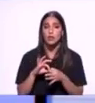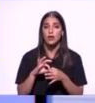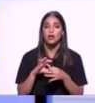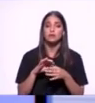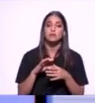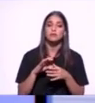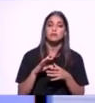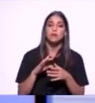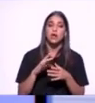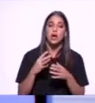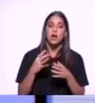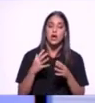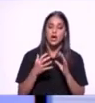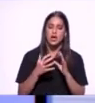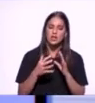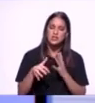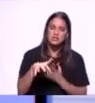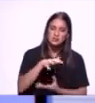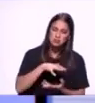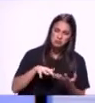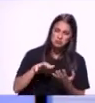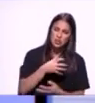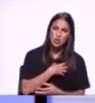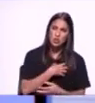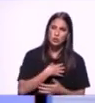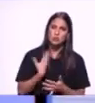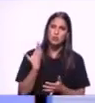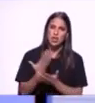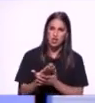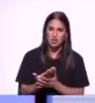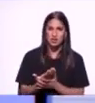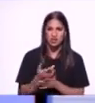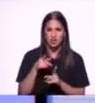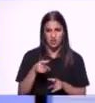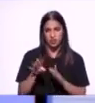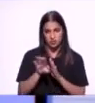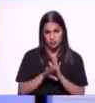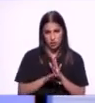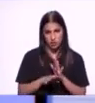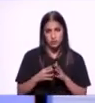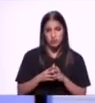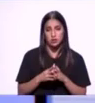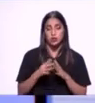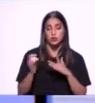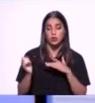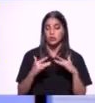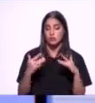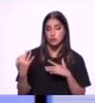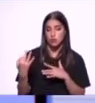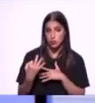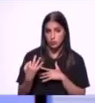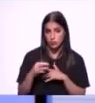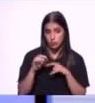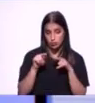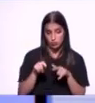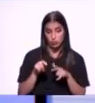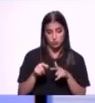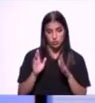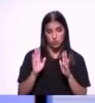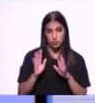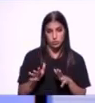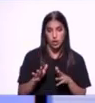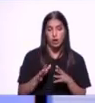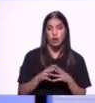que os próprios clubes induziram a estes programas. E a posição do Futebol Clube Porto ficou hoje vertida na